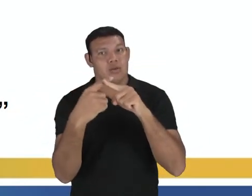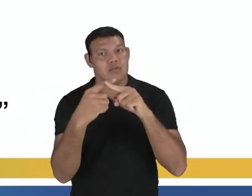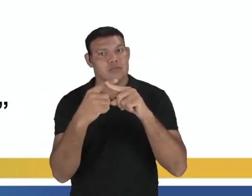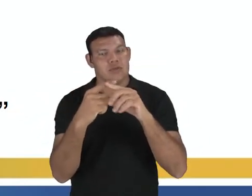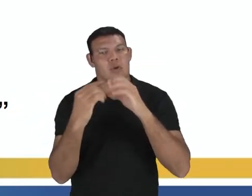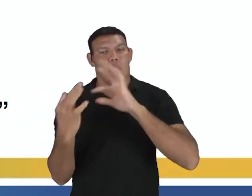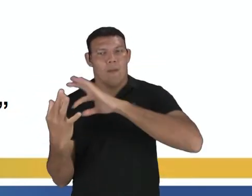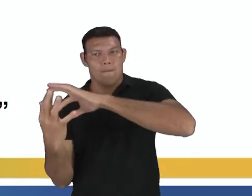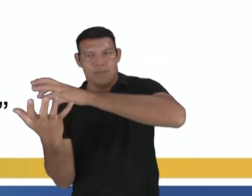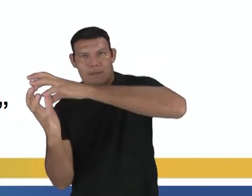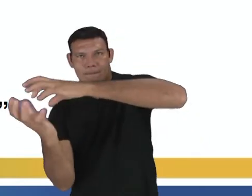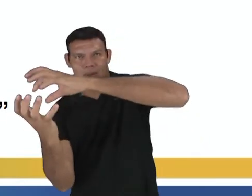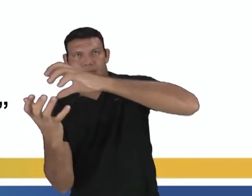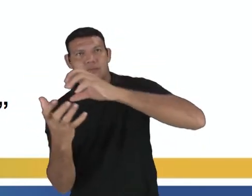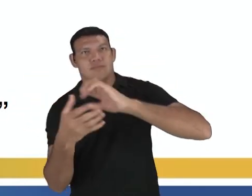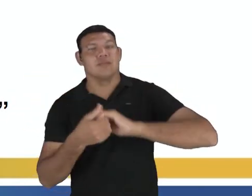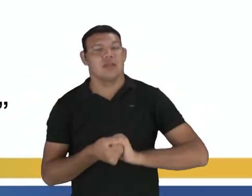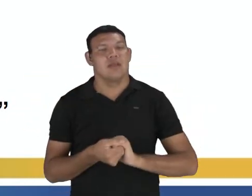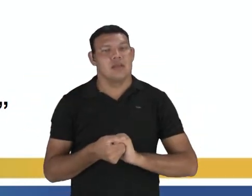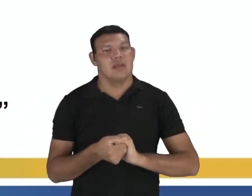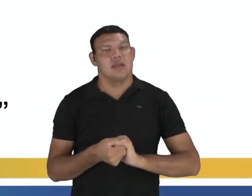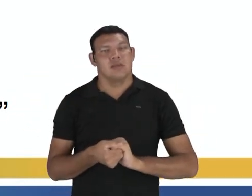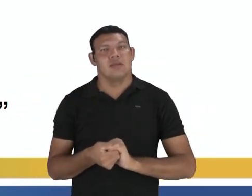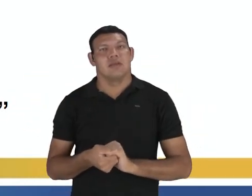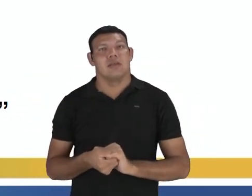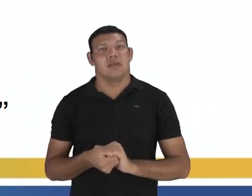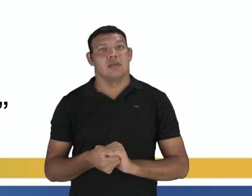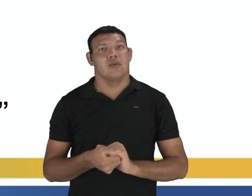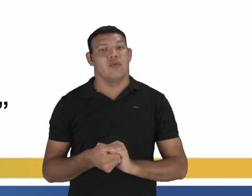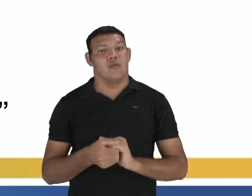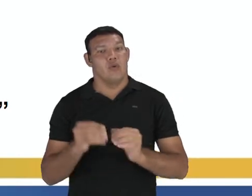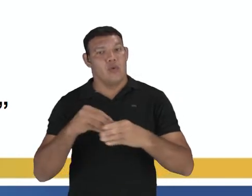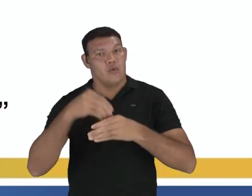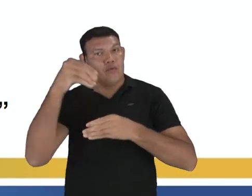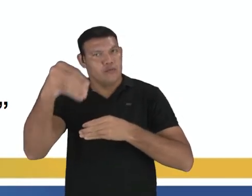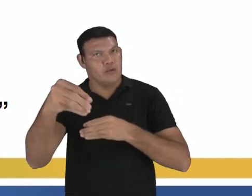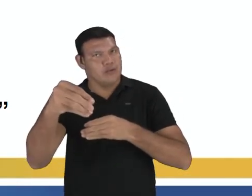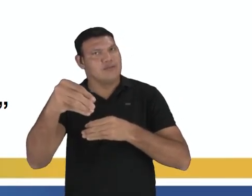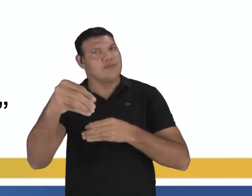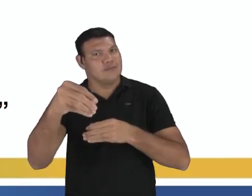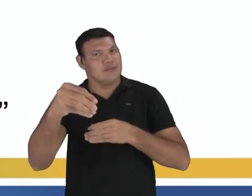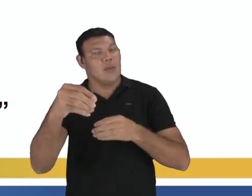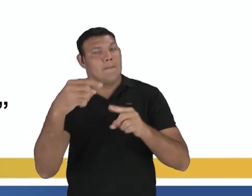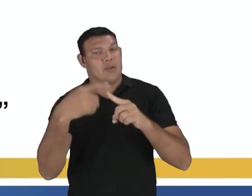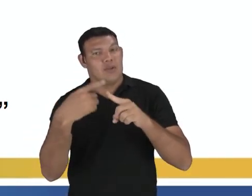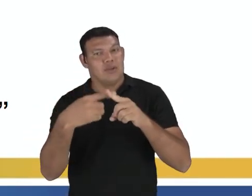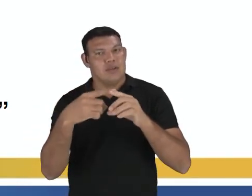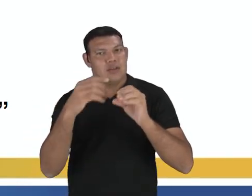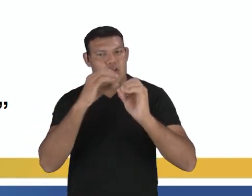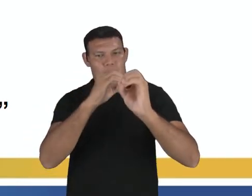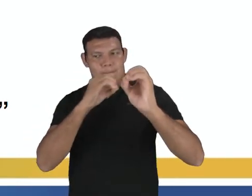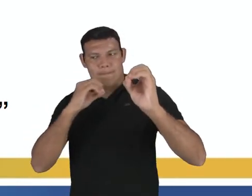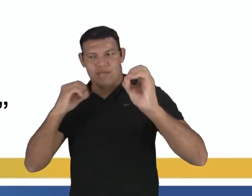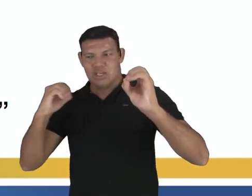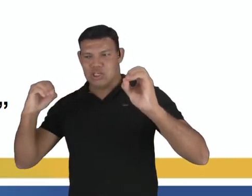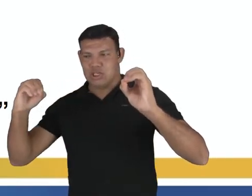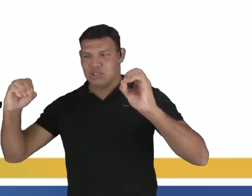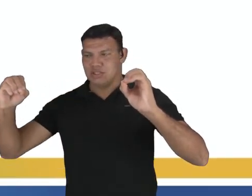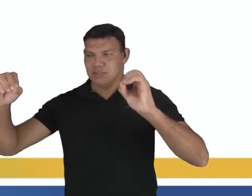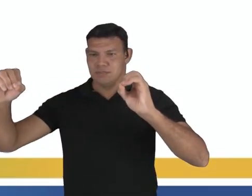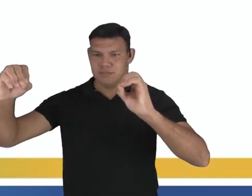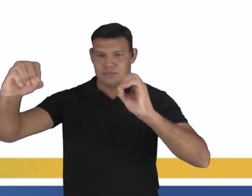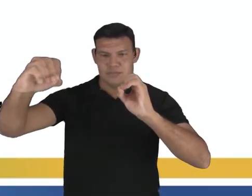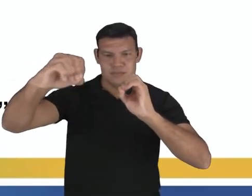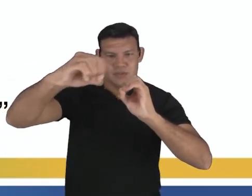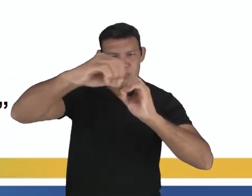planeta está mais deslocado do centro, como a gente viu. Em determinado ponto ele está mais próximo, em determinado ponto ele está mais distante. E o